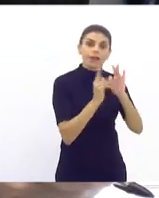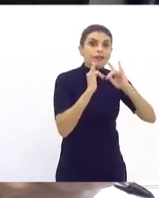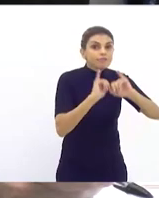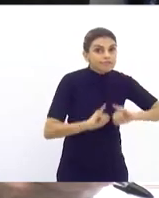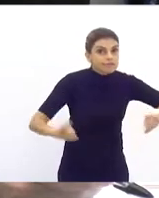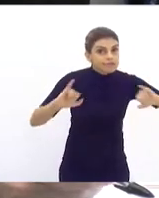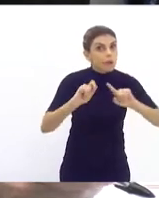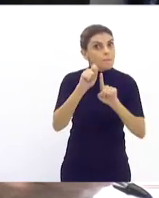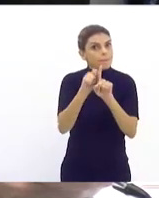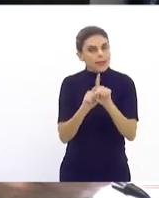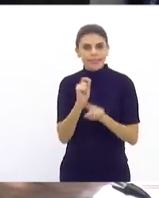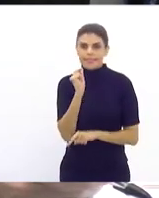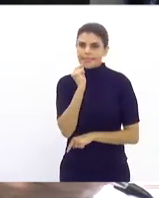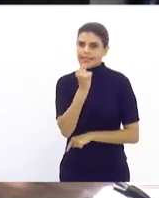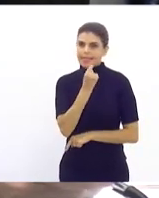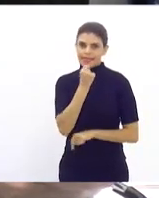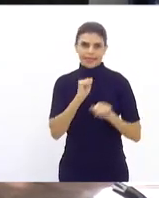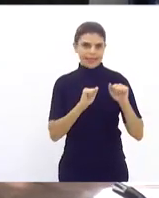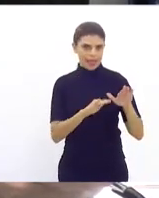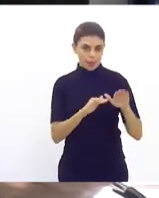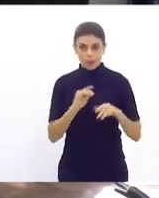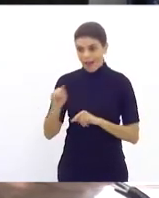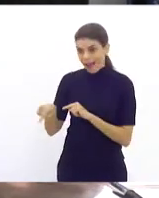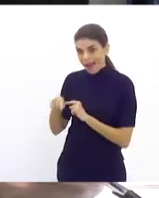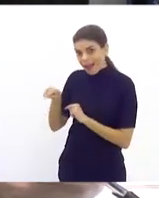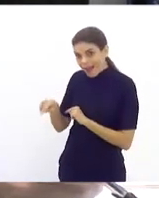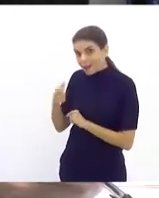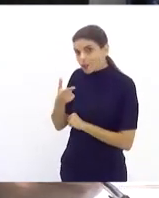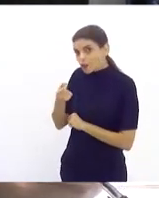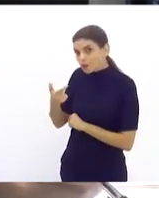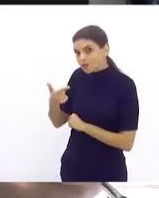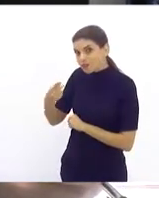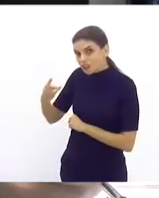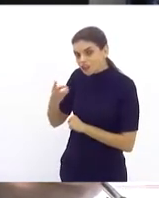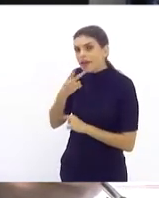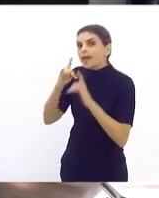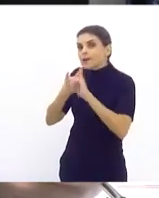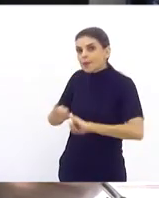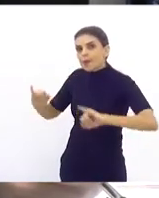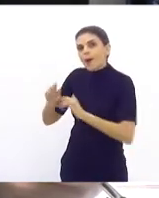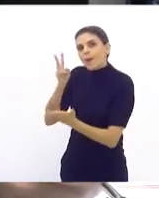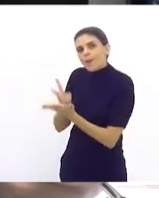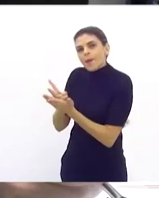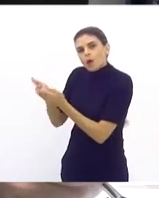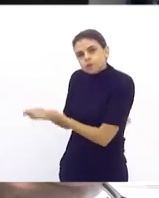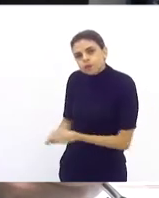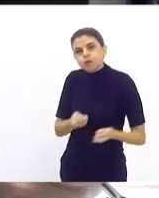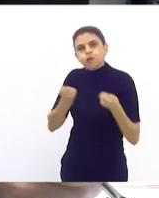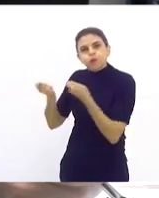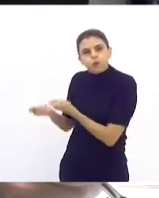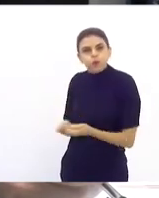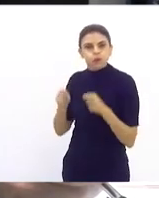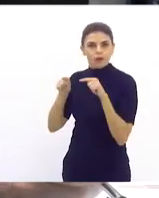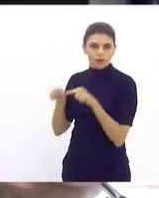de setembro. E aí vem um projeto de 2023 que prevê uma campanha permanente. Então,